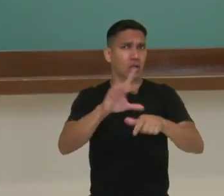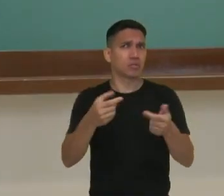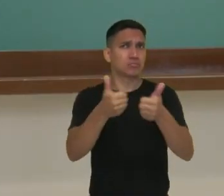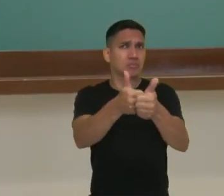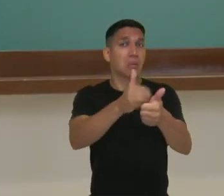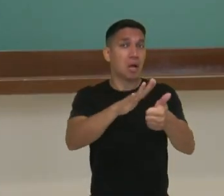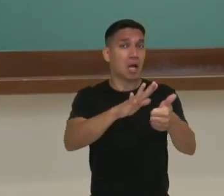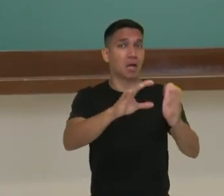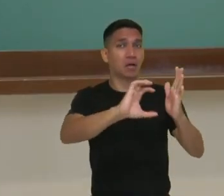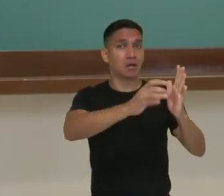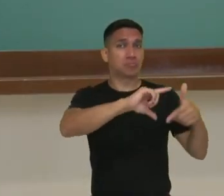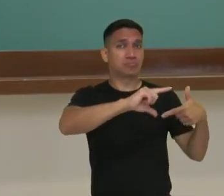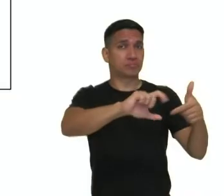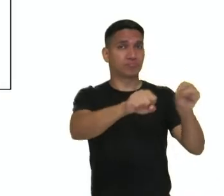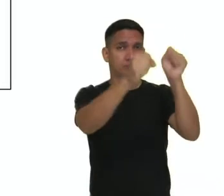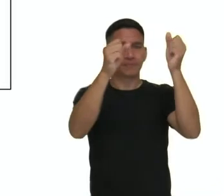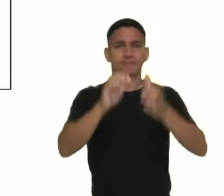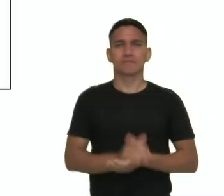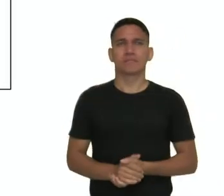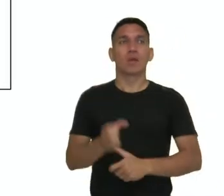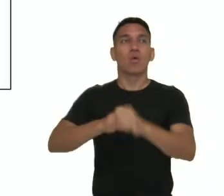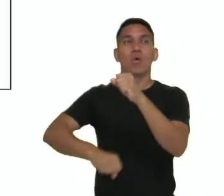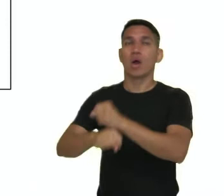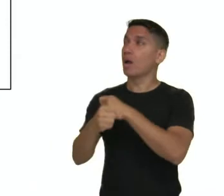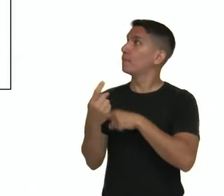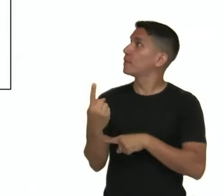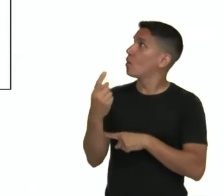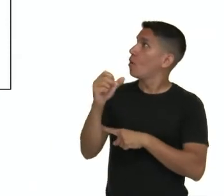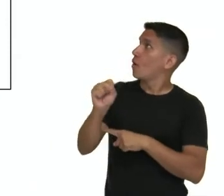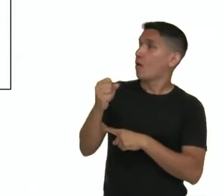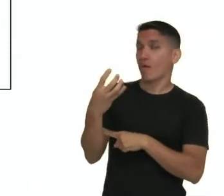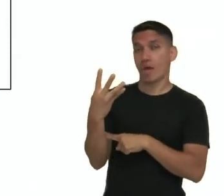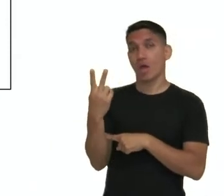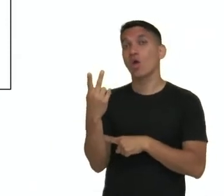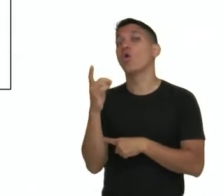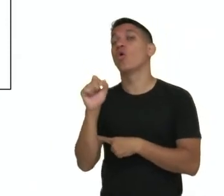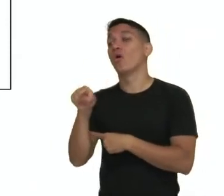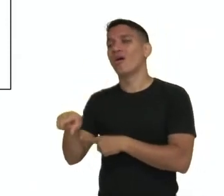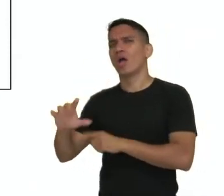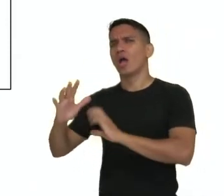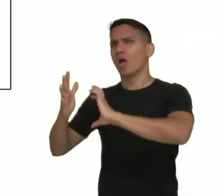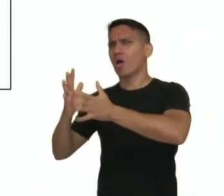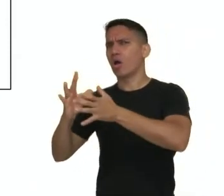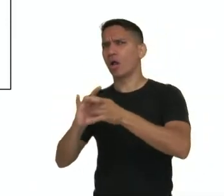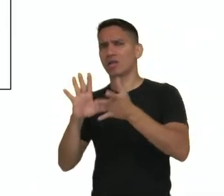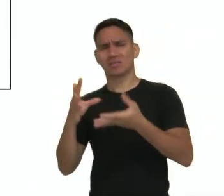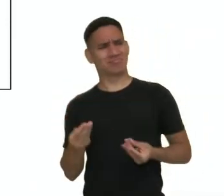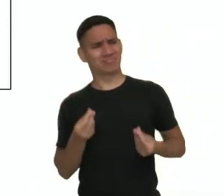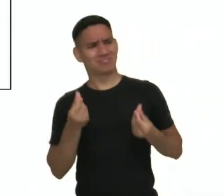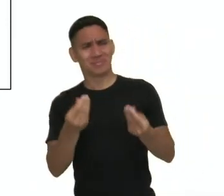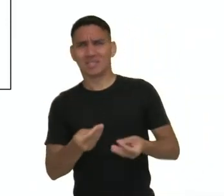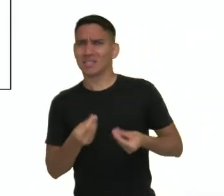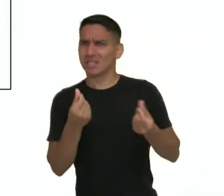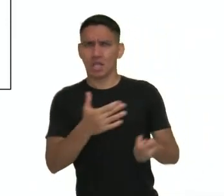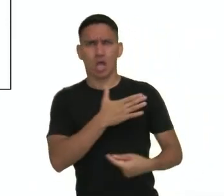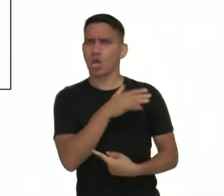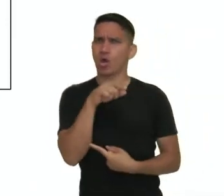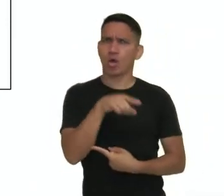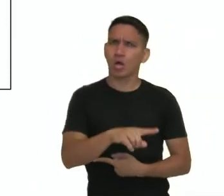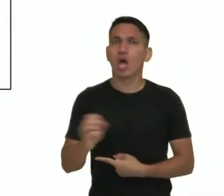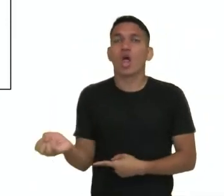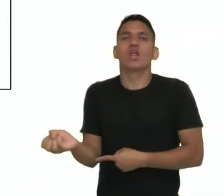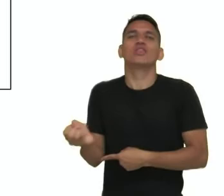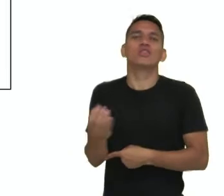Em 1842, insatisfeitos, os liberais, que não gostaram que ocorressem essas